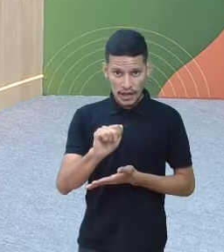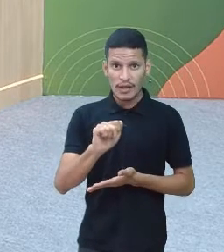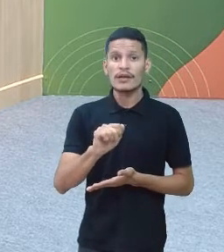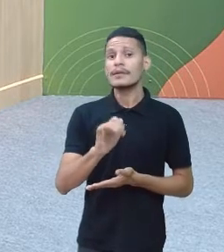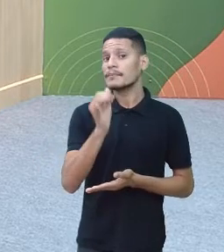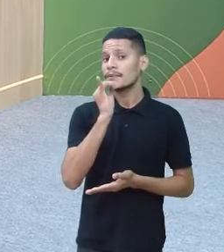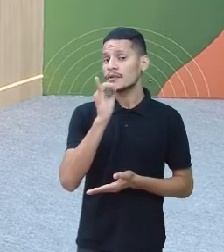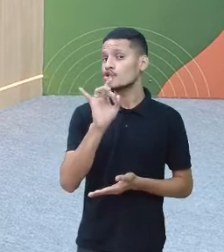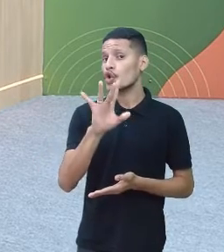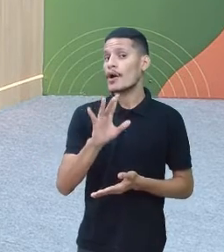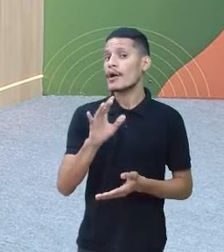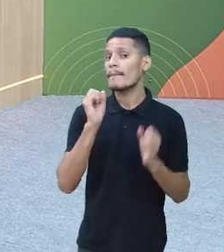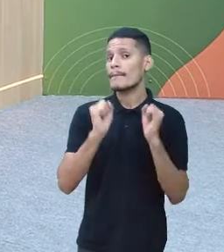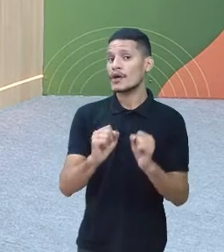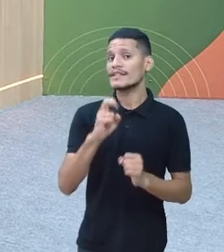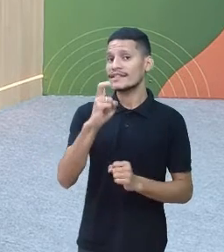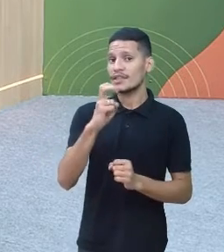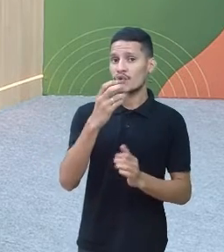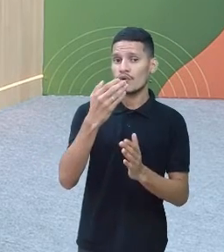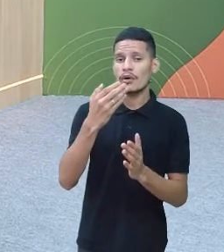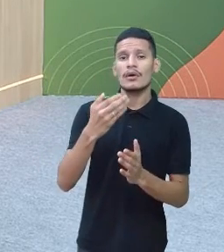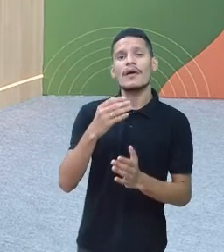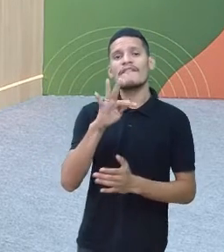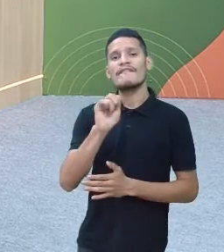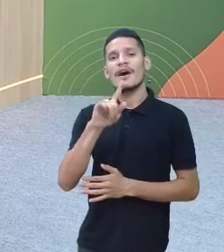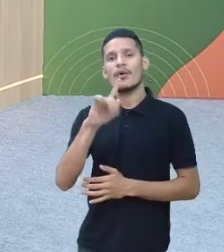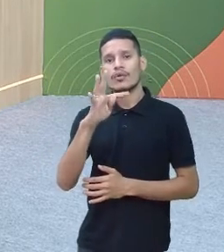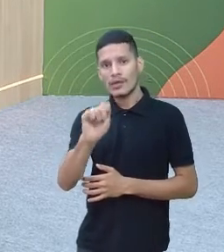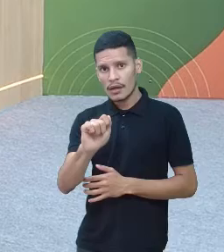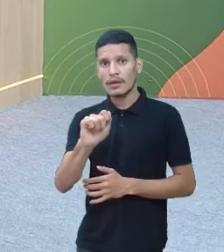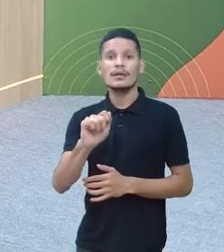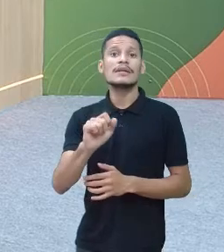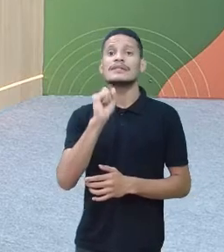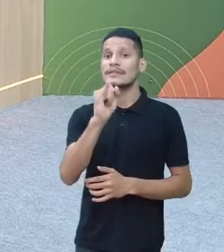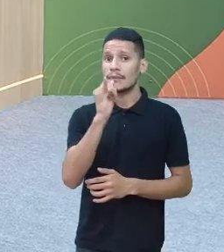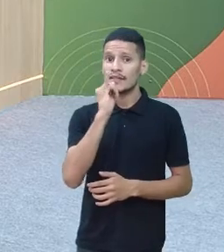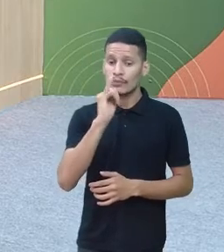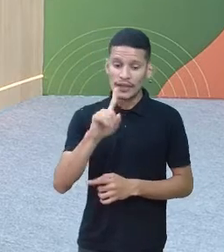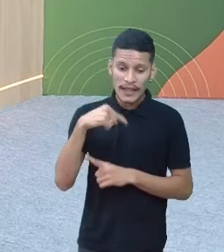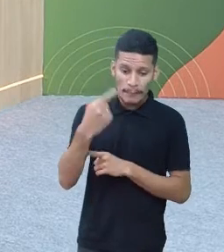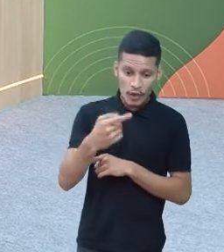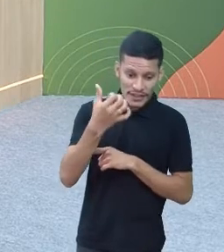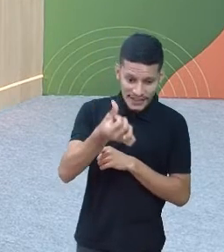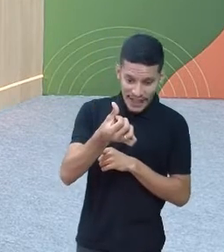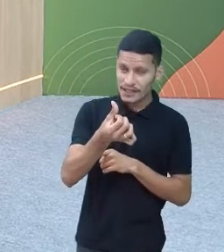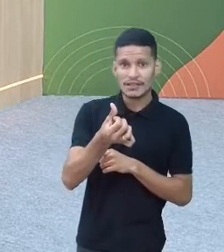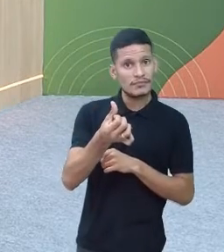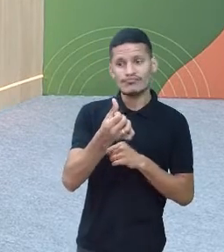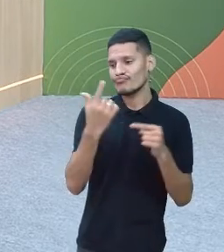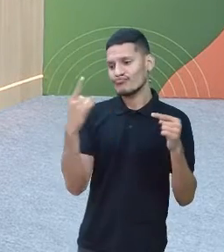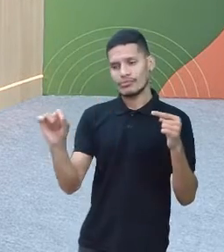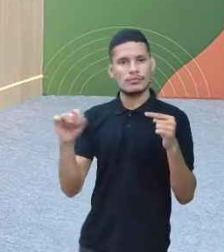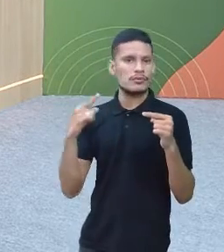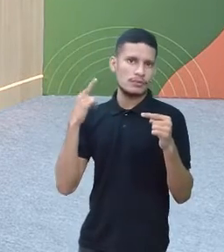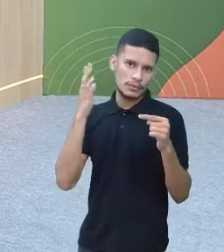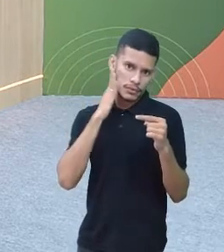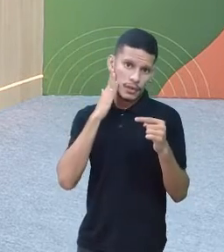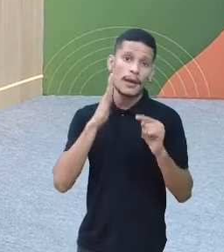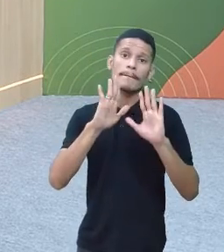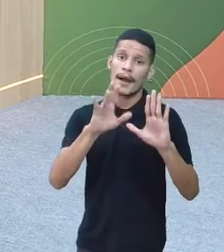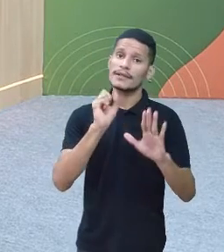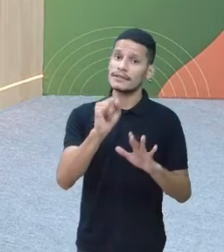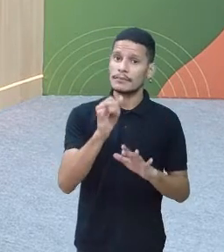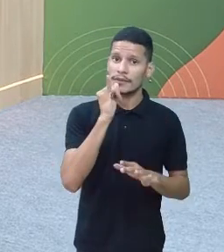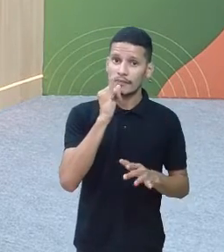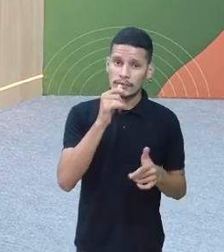5 infrações. Se ele cometer depois das 5, ele vai para o vestiário mais cedo, ele é expulso. Mas se for por quantidade de